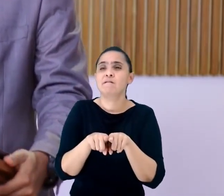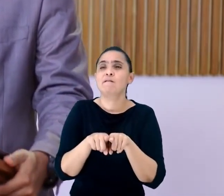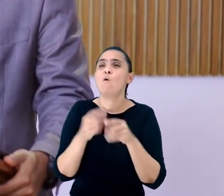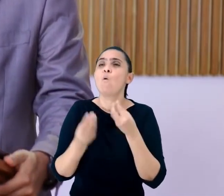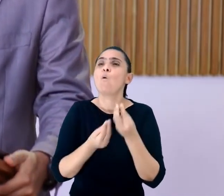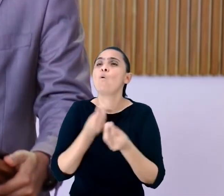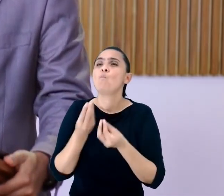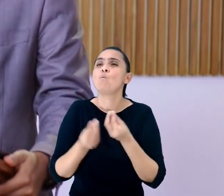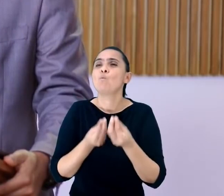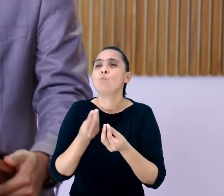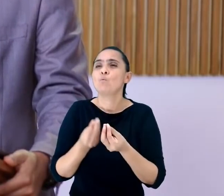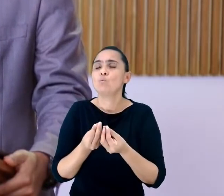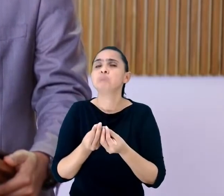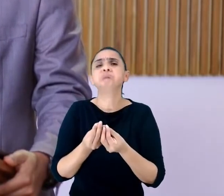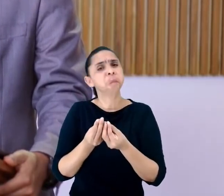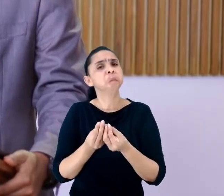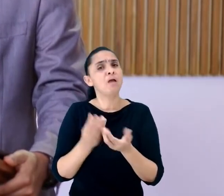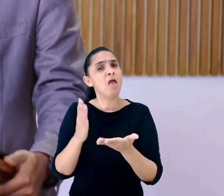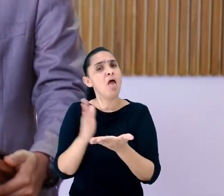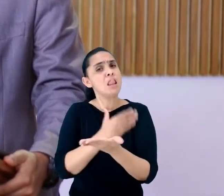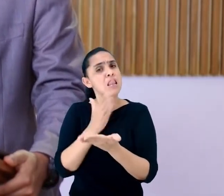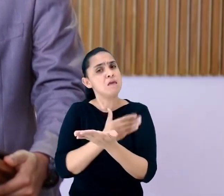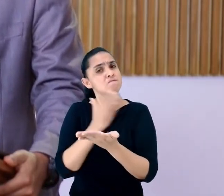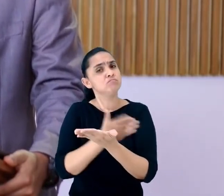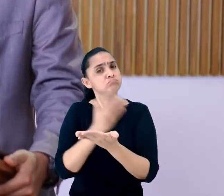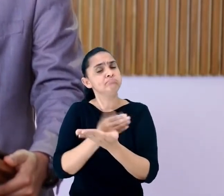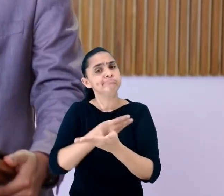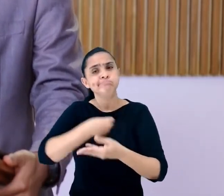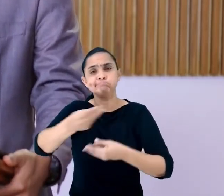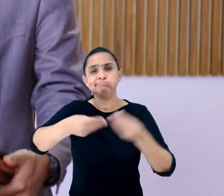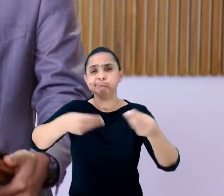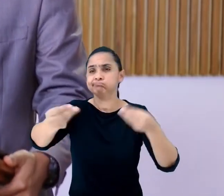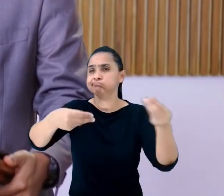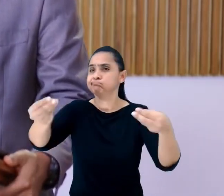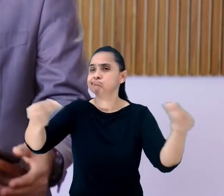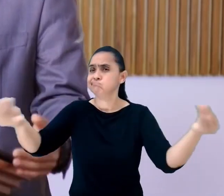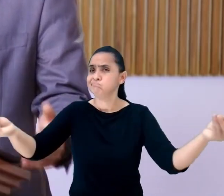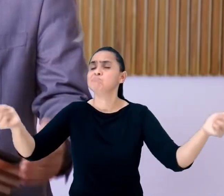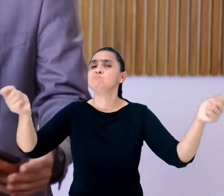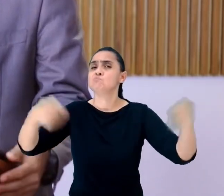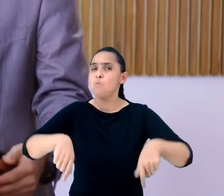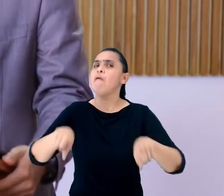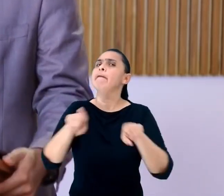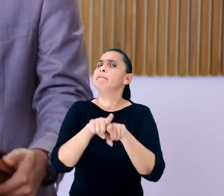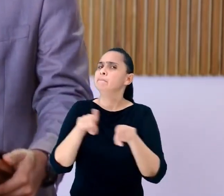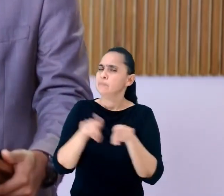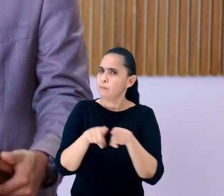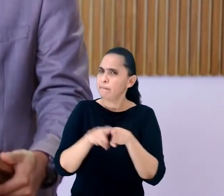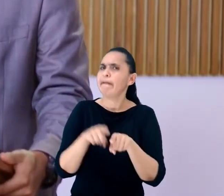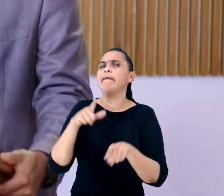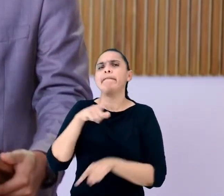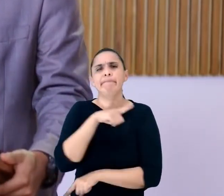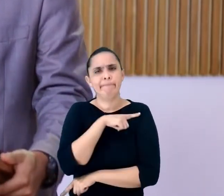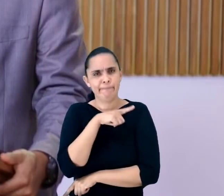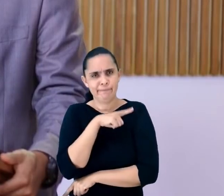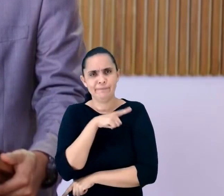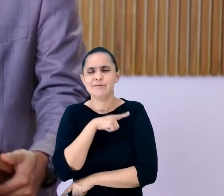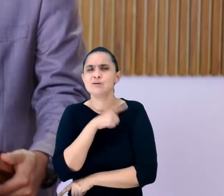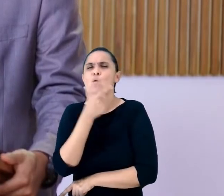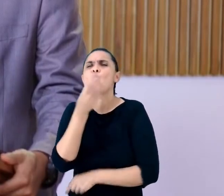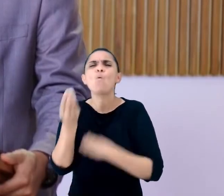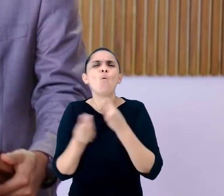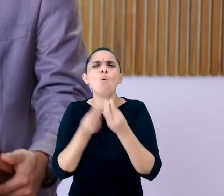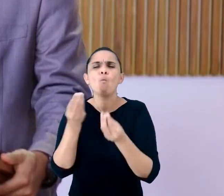através de literaturas. E existe uma ferramenta que facilita este envio da